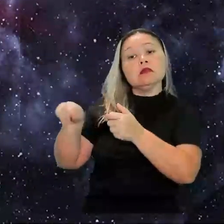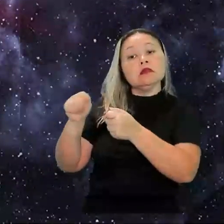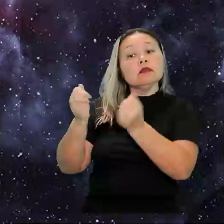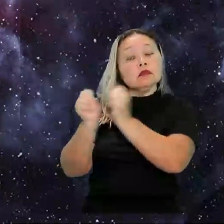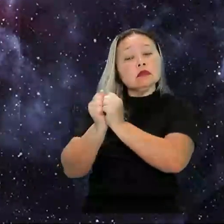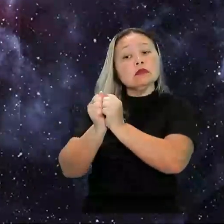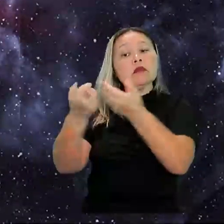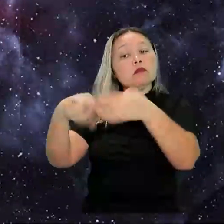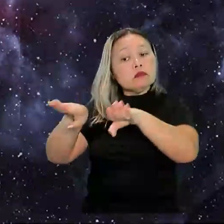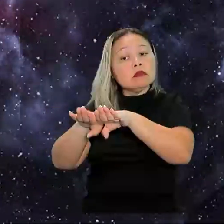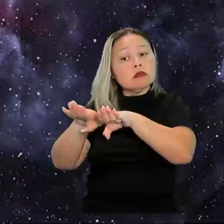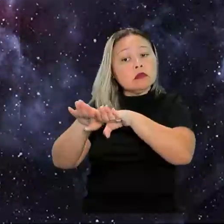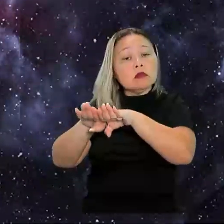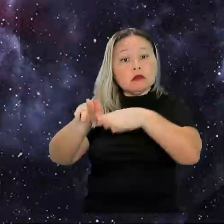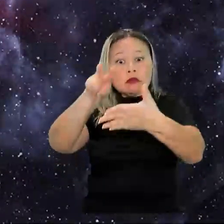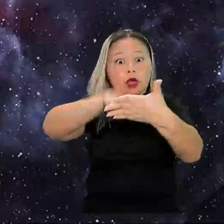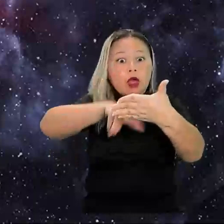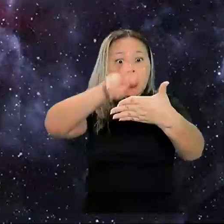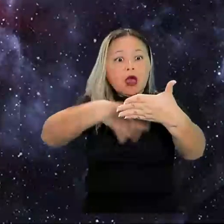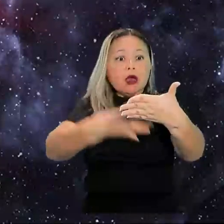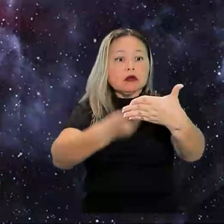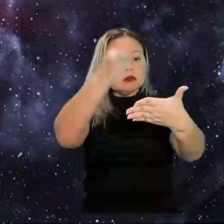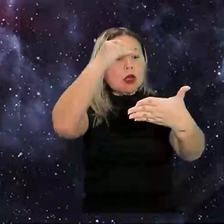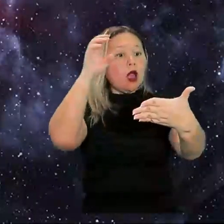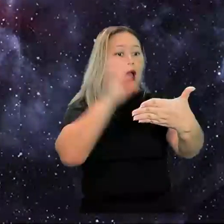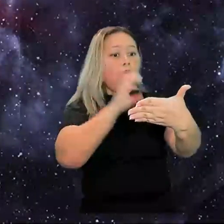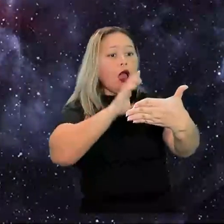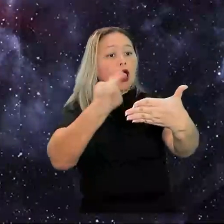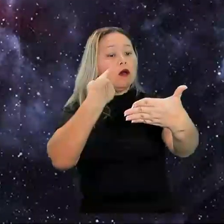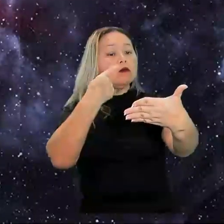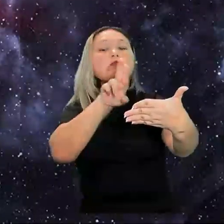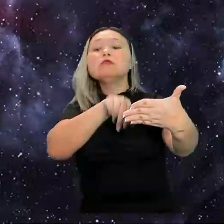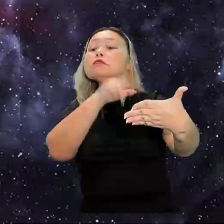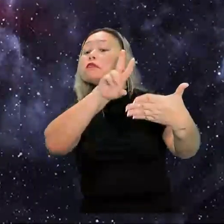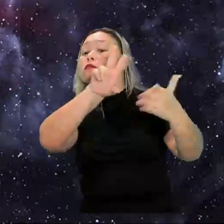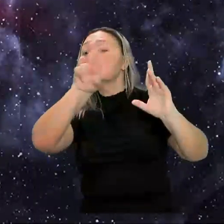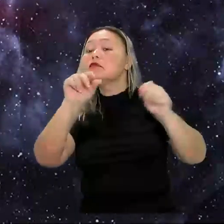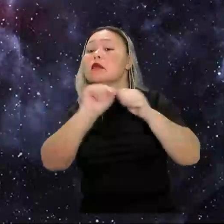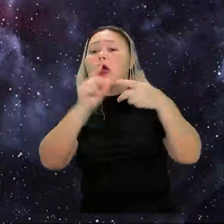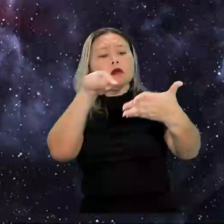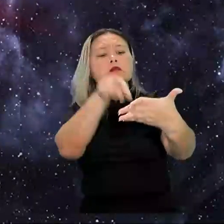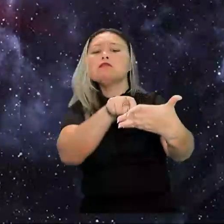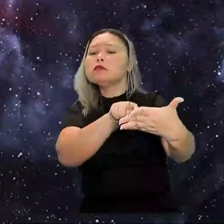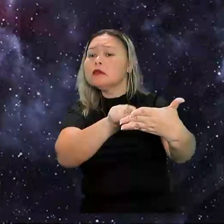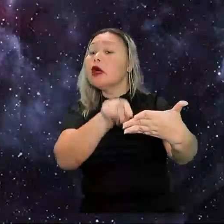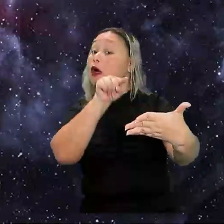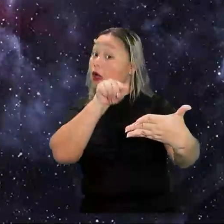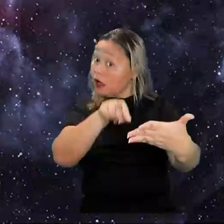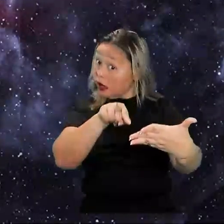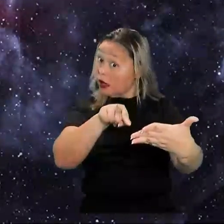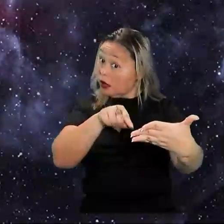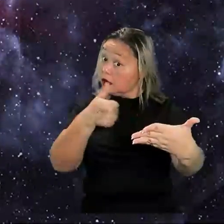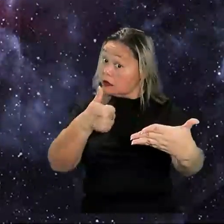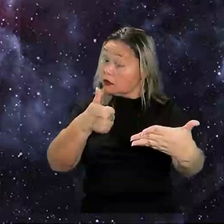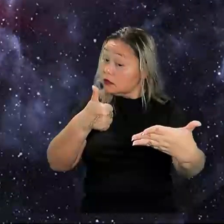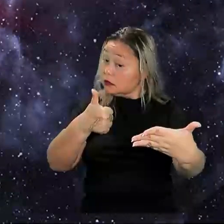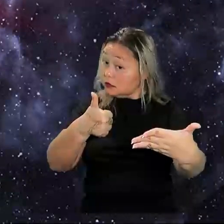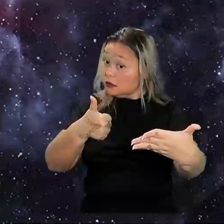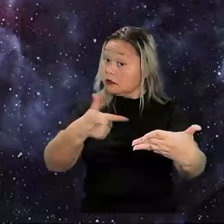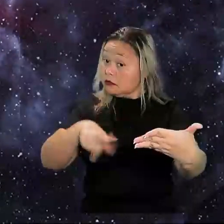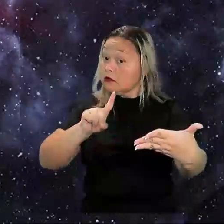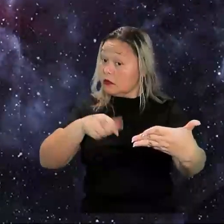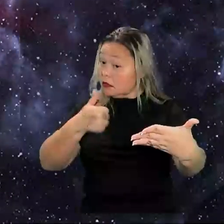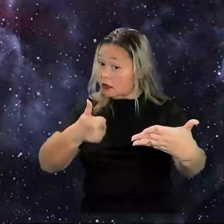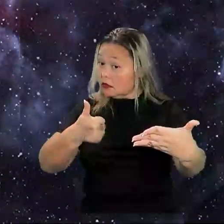também, é fazer uma leitura rápida nas questões, dar uma olhada e já dizer qual é o assunto. Esse aqui é matemática financeira, esse